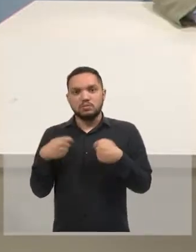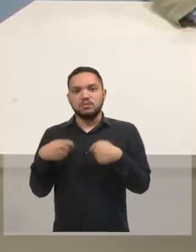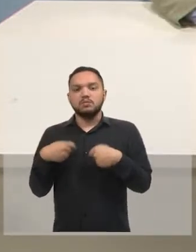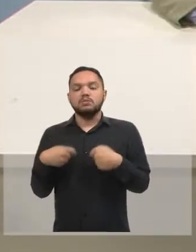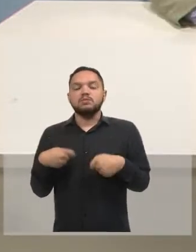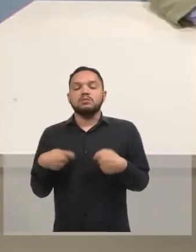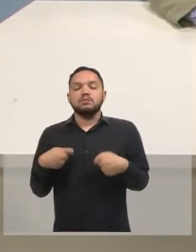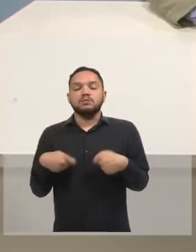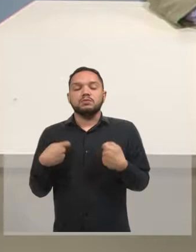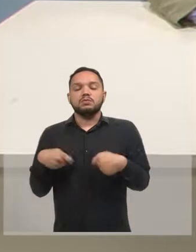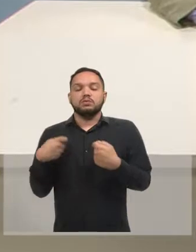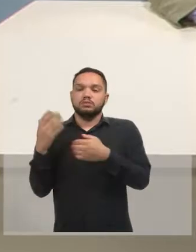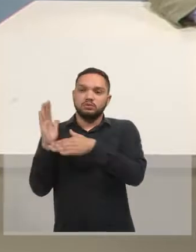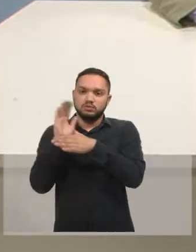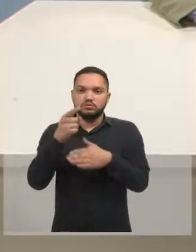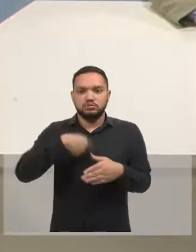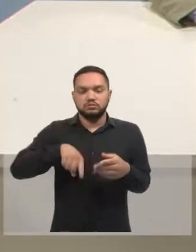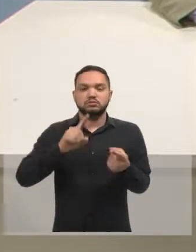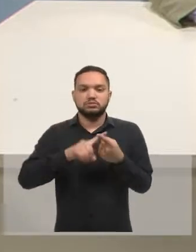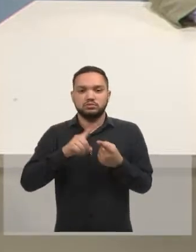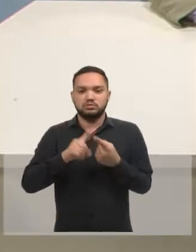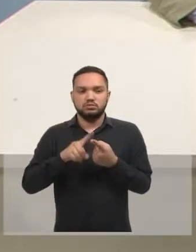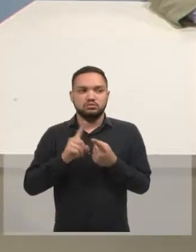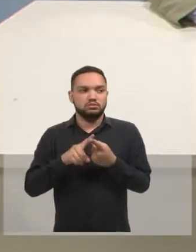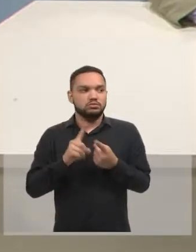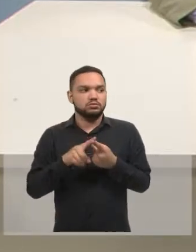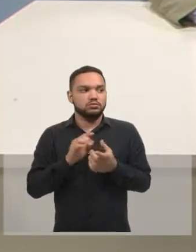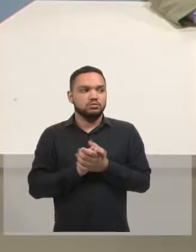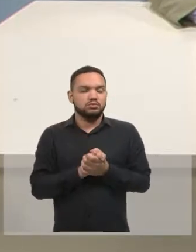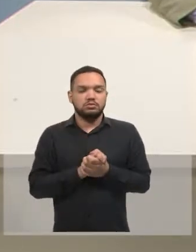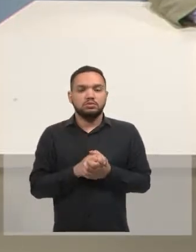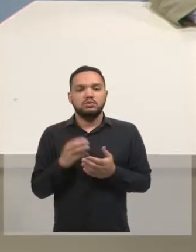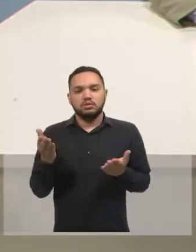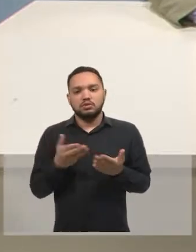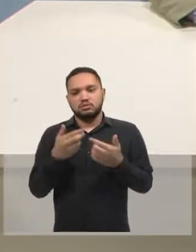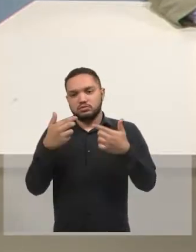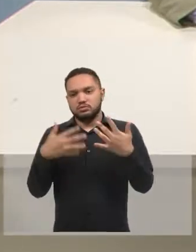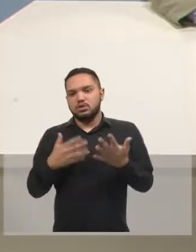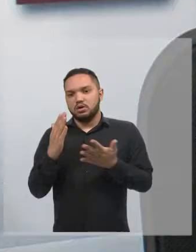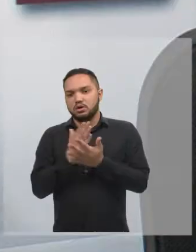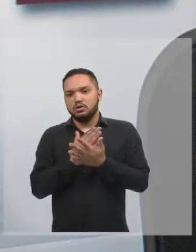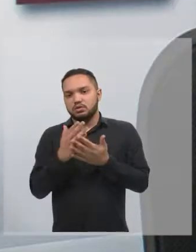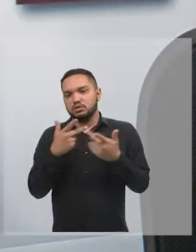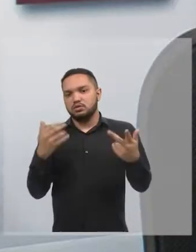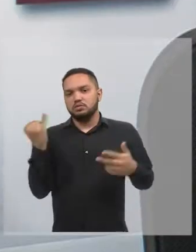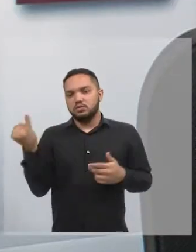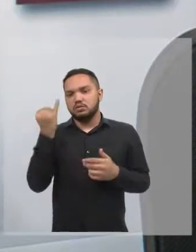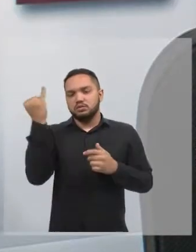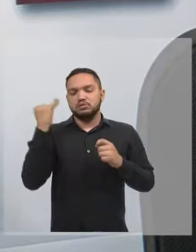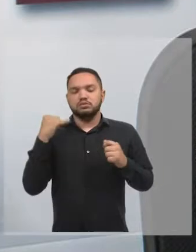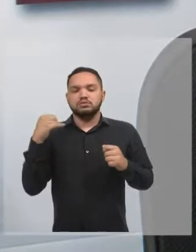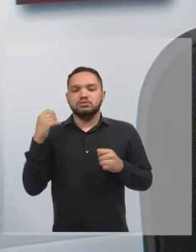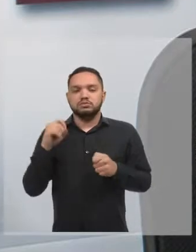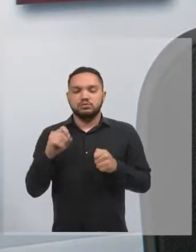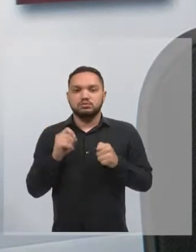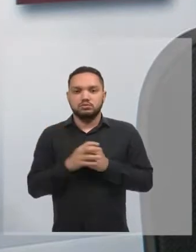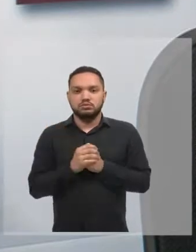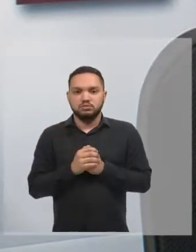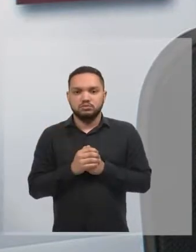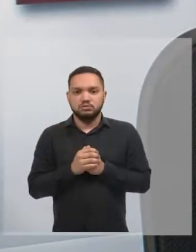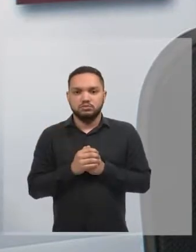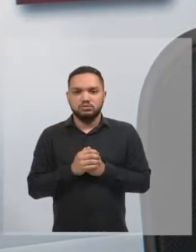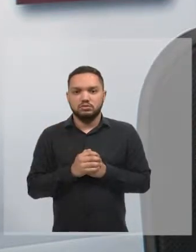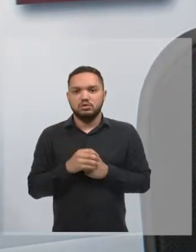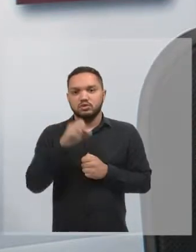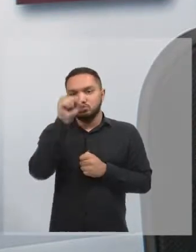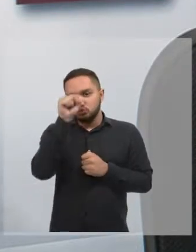concretamente encaminhadas para que os estados possam ter liquidez nas suas contas. Algumas pontuações muito importantes aqui agora. A nível de